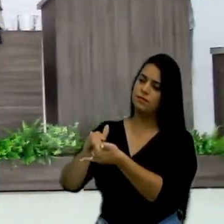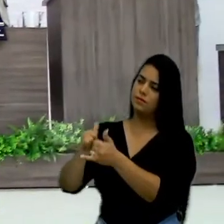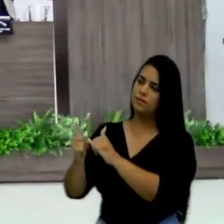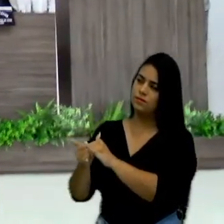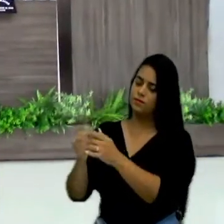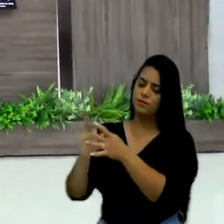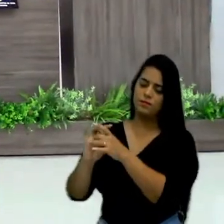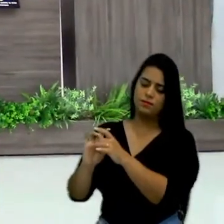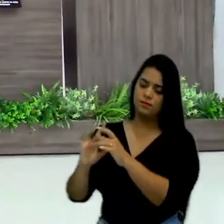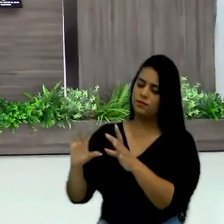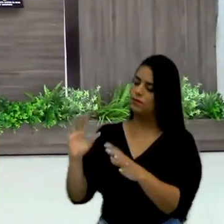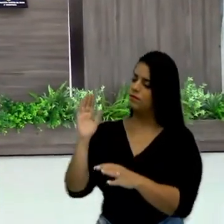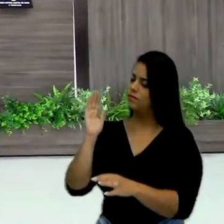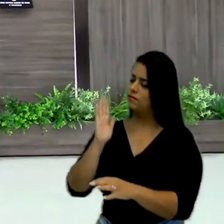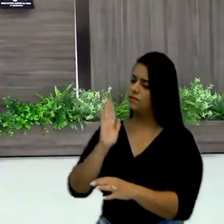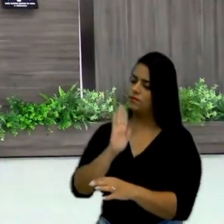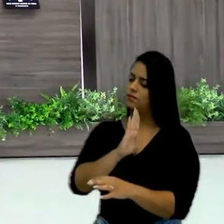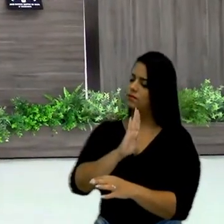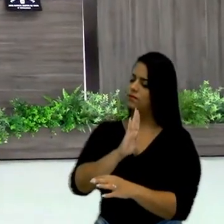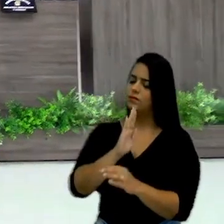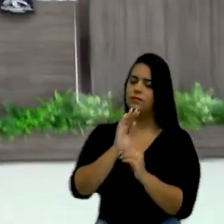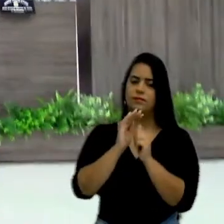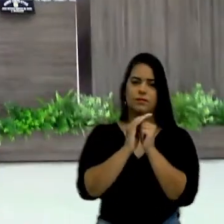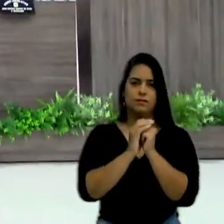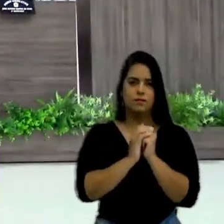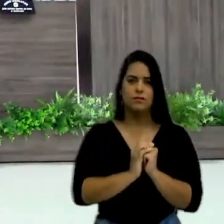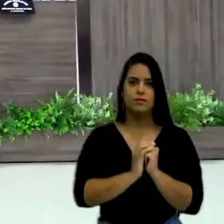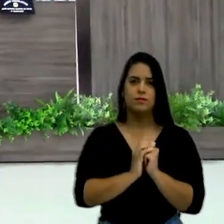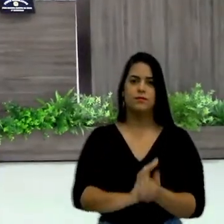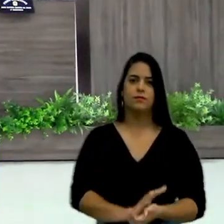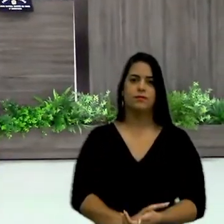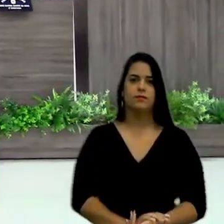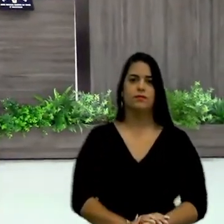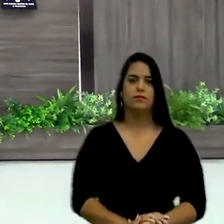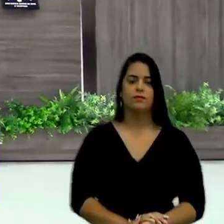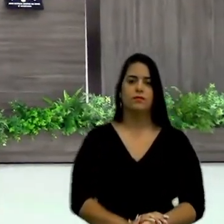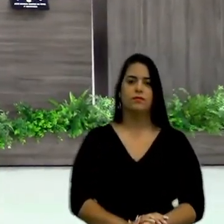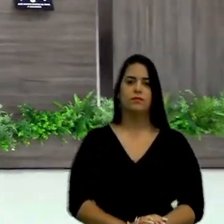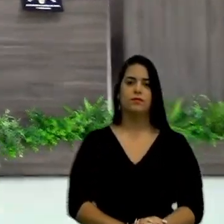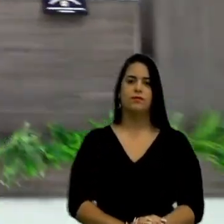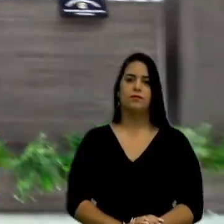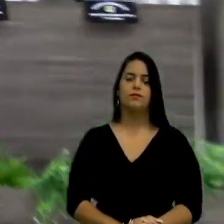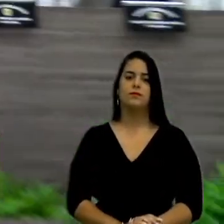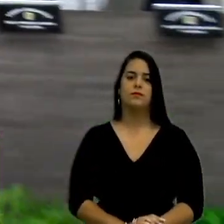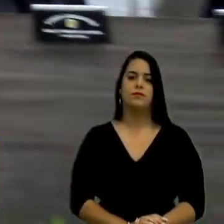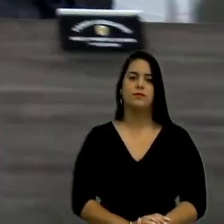ofendido. Não deixeis cair em tentação, mas livrai-nos do mal. Amém.